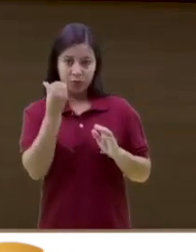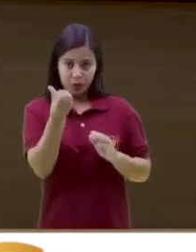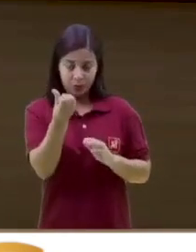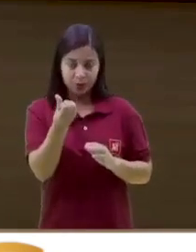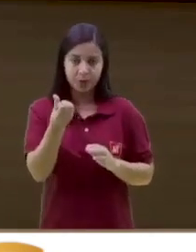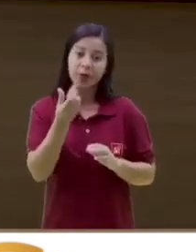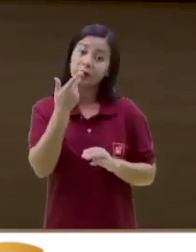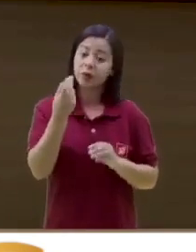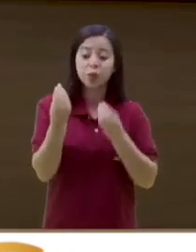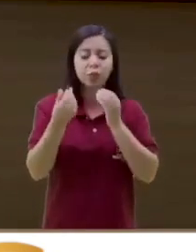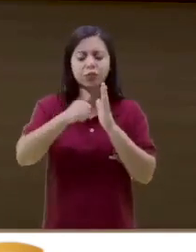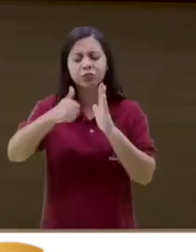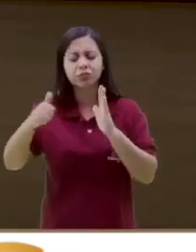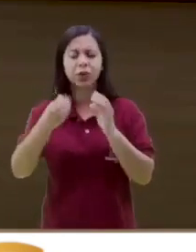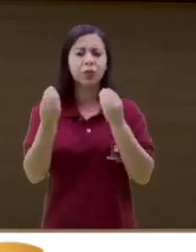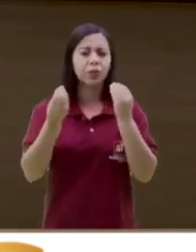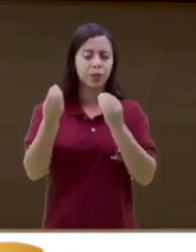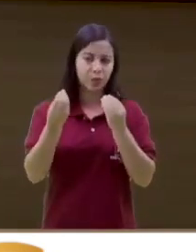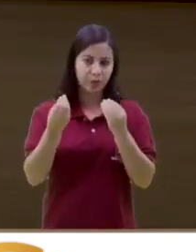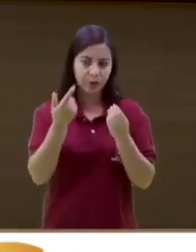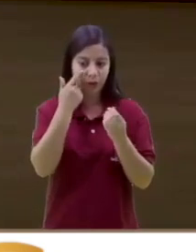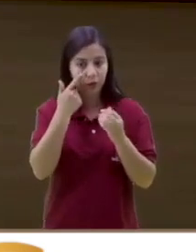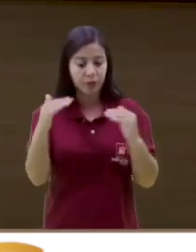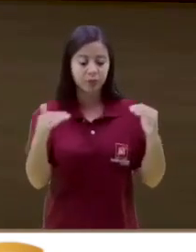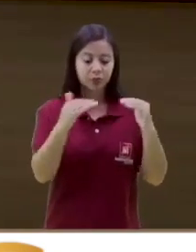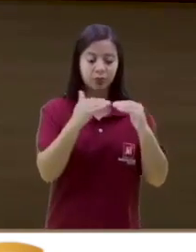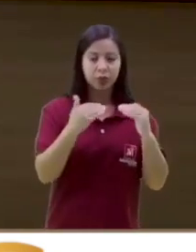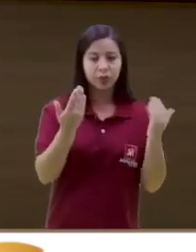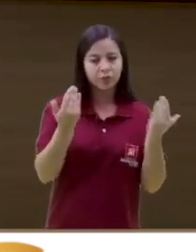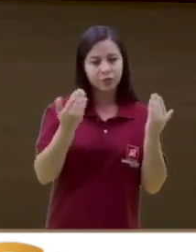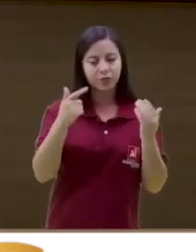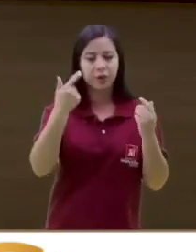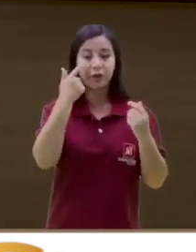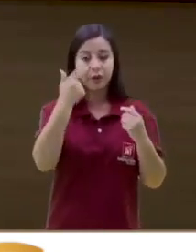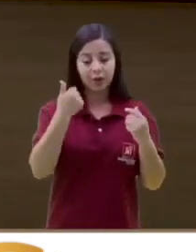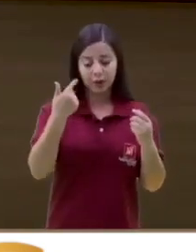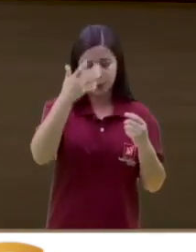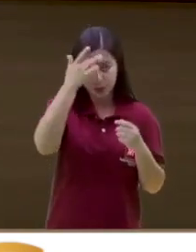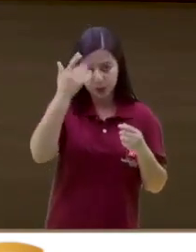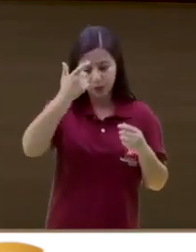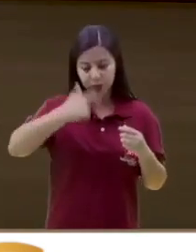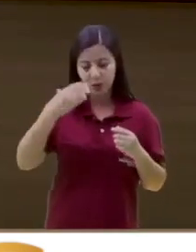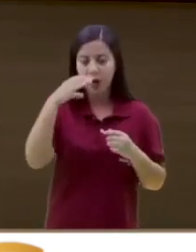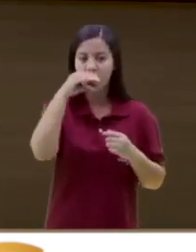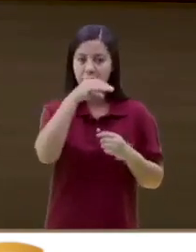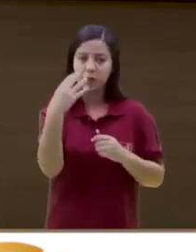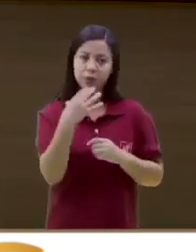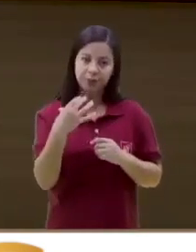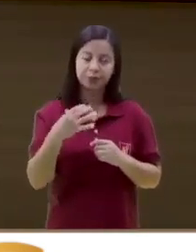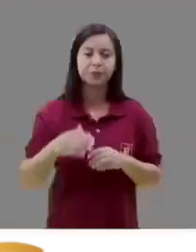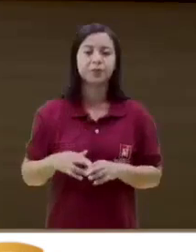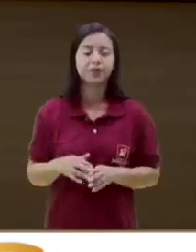procedimento de como aplicar a avaliação, de como o avaliador vai proceder para avaliar esse calor que o trabalhador está